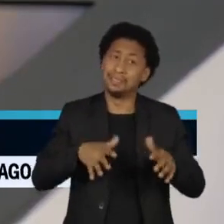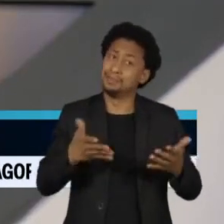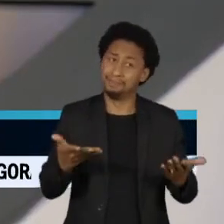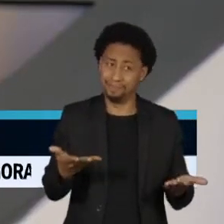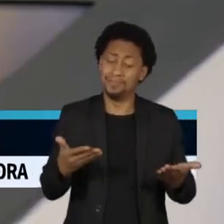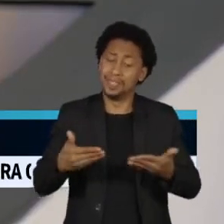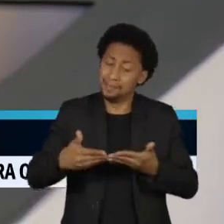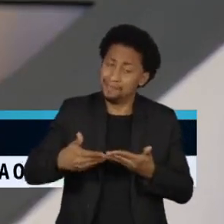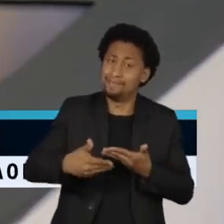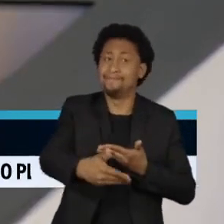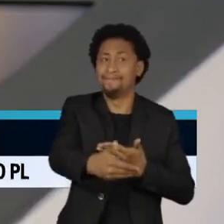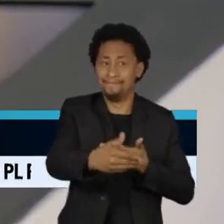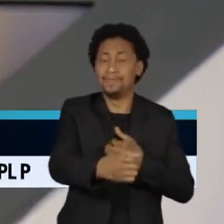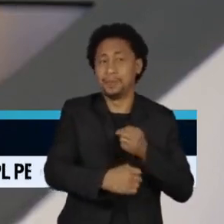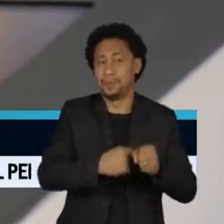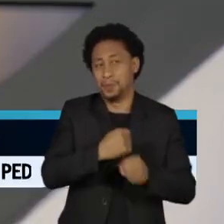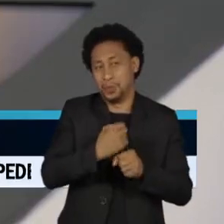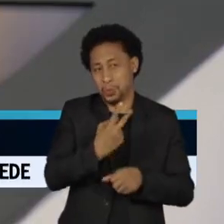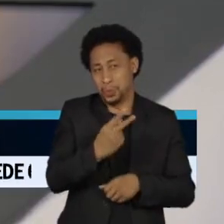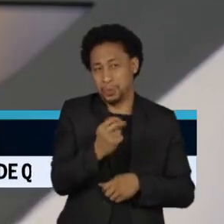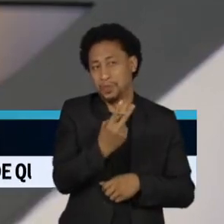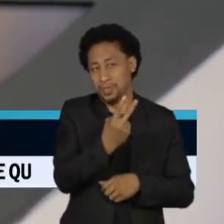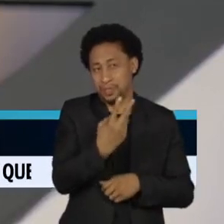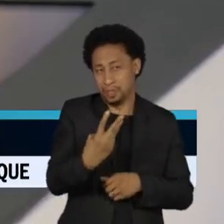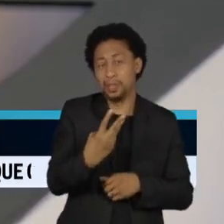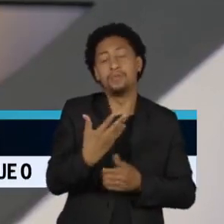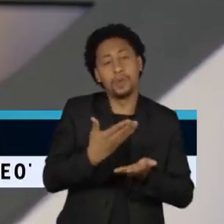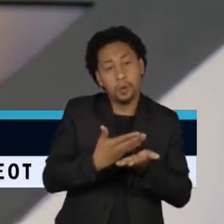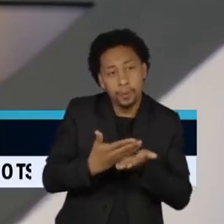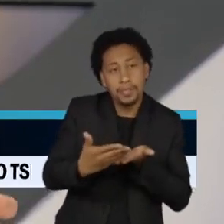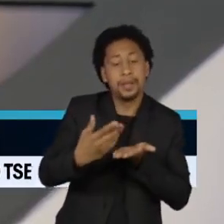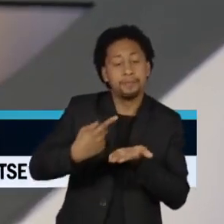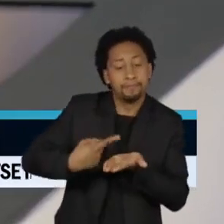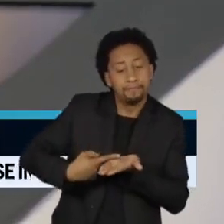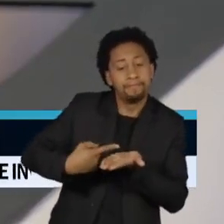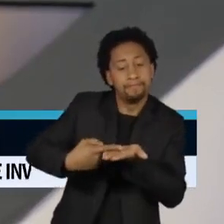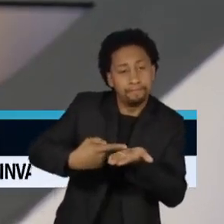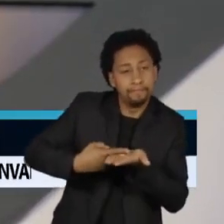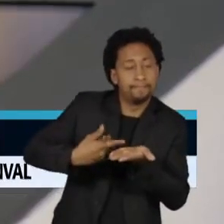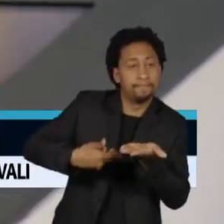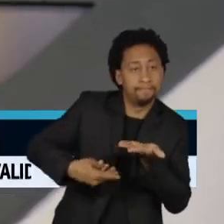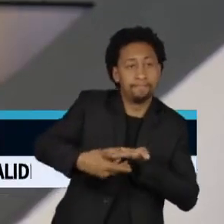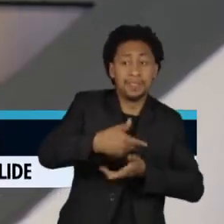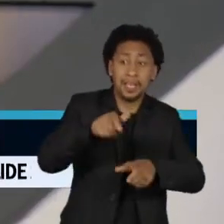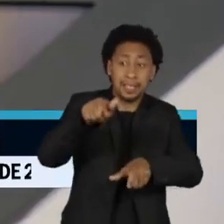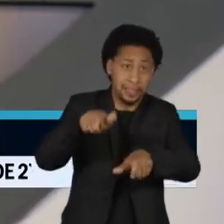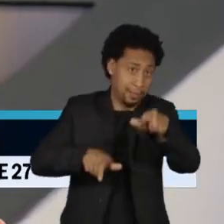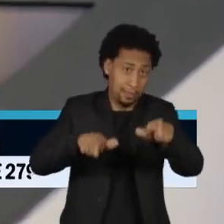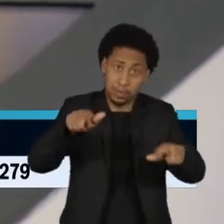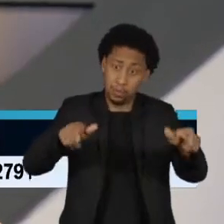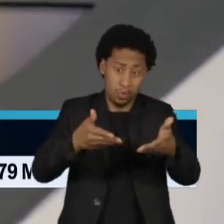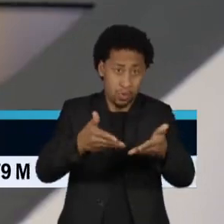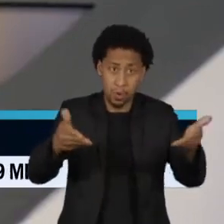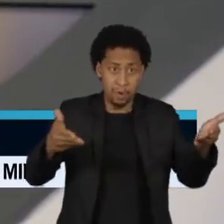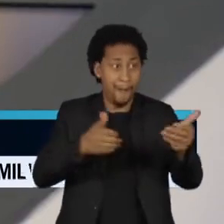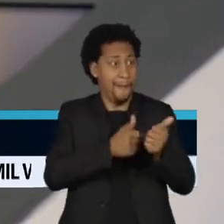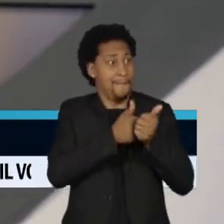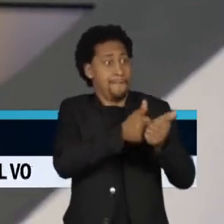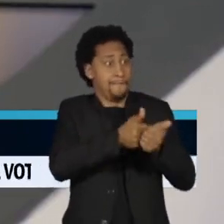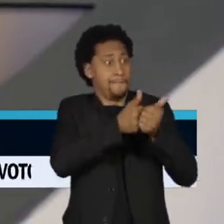num ambiente de negociação em que essas pessoas esses fanáticos vão ser isolados